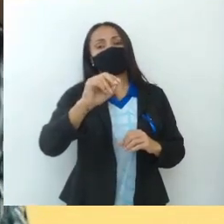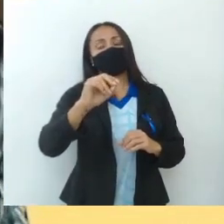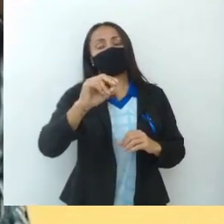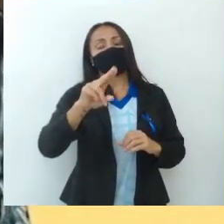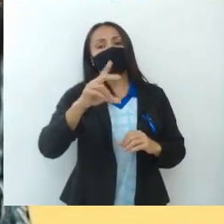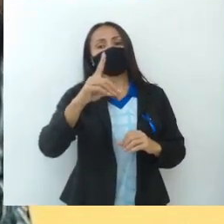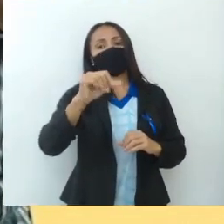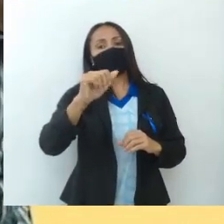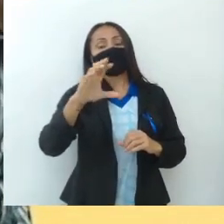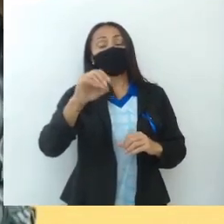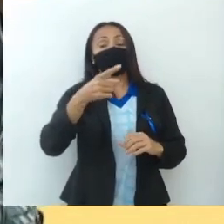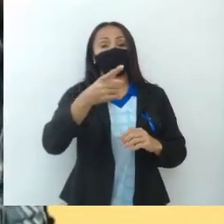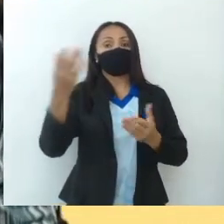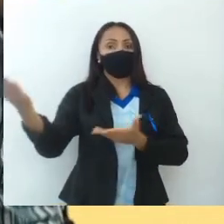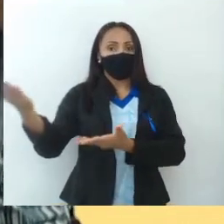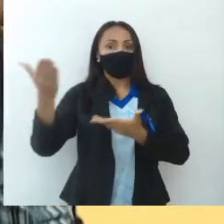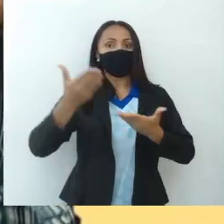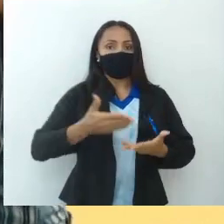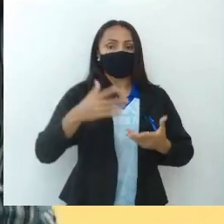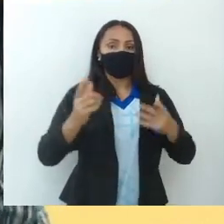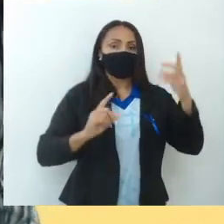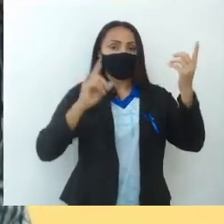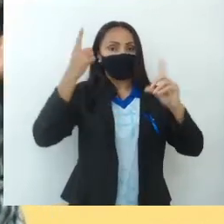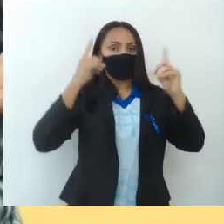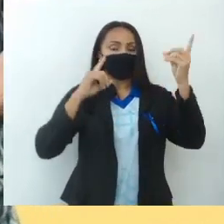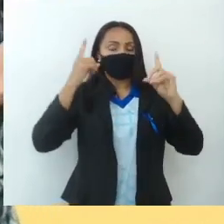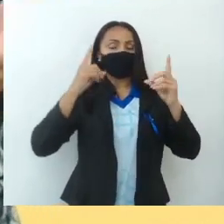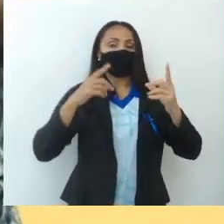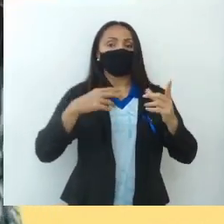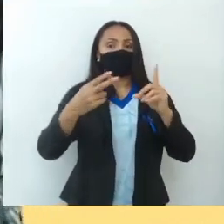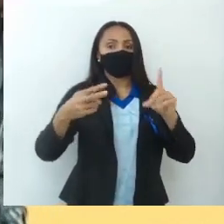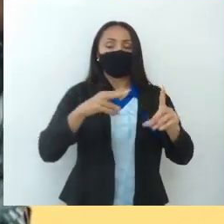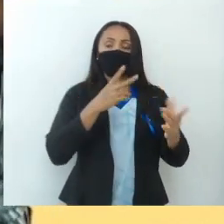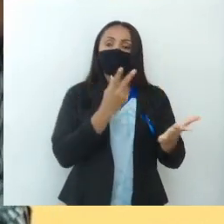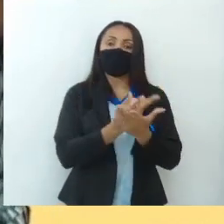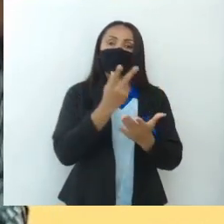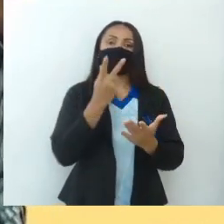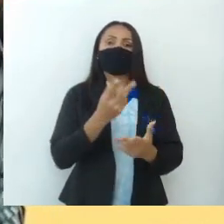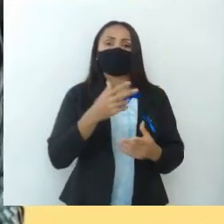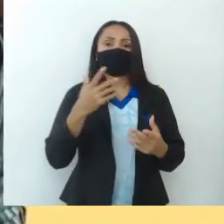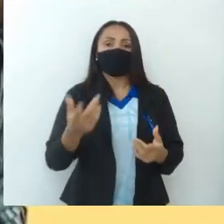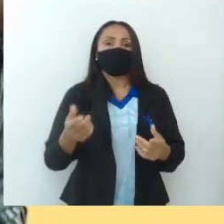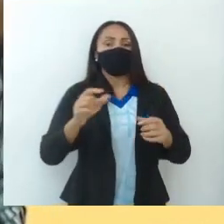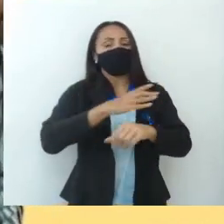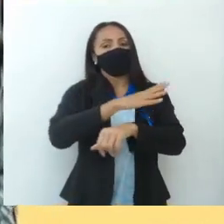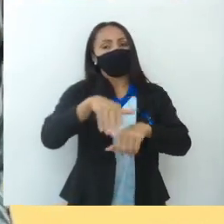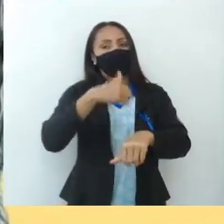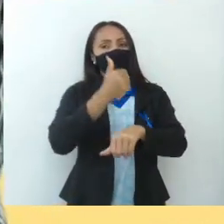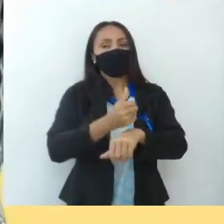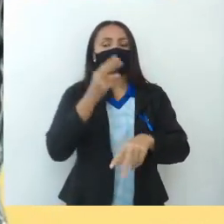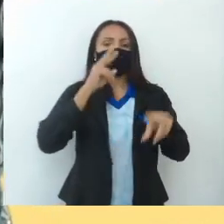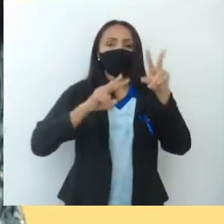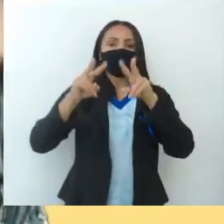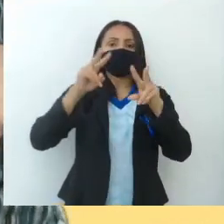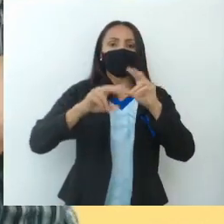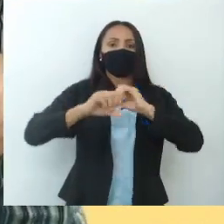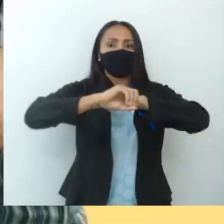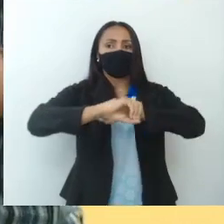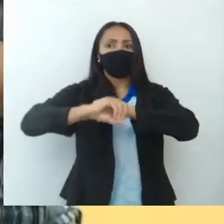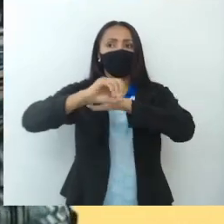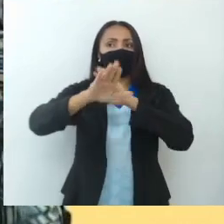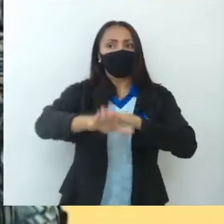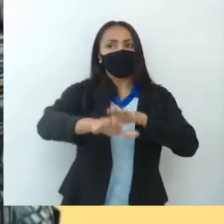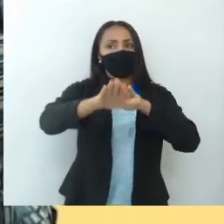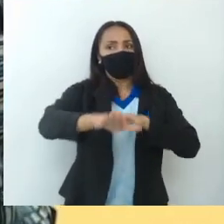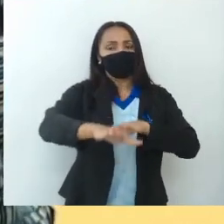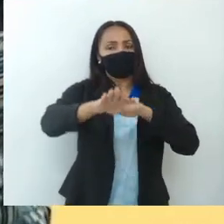são convidados, no próximo carnaval, toda a perspectiva que vai acontecer o carnaval, vão na Praça Marcial Pinheiro ver o Bloco da Saudade, que eu estarei lá, eu e Robson.